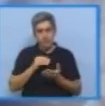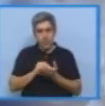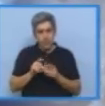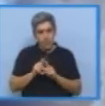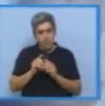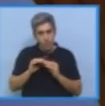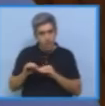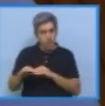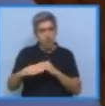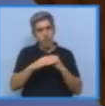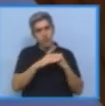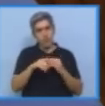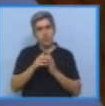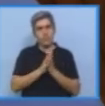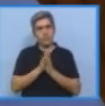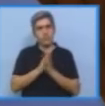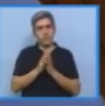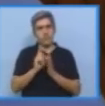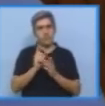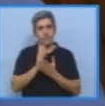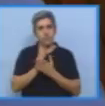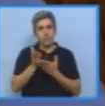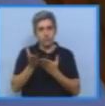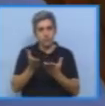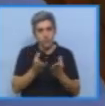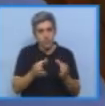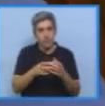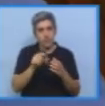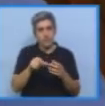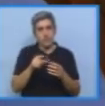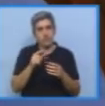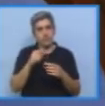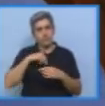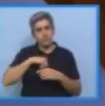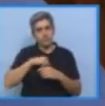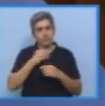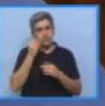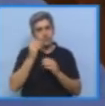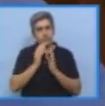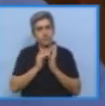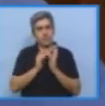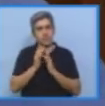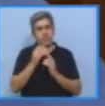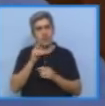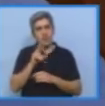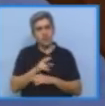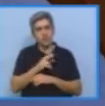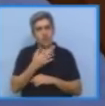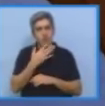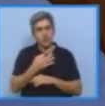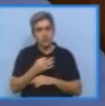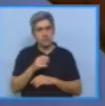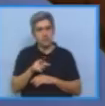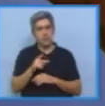não apenas aproveita isto, digamos, para ajudar a comunidade de Jerusalém, mas diz que isto é algo constitutivo do ser cristão. Olhar para o pobre e ajudar o